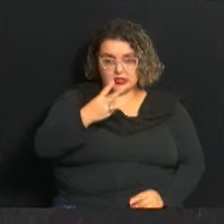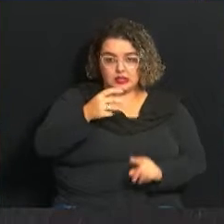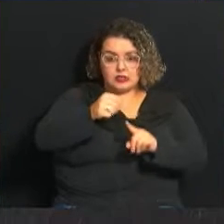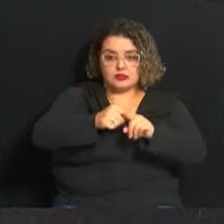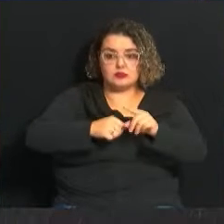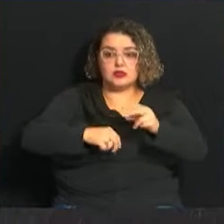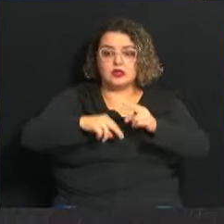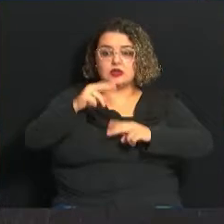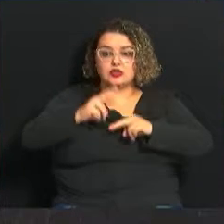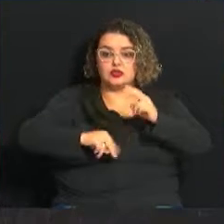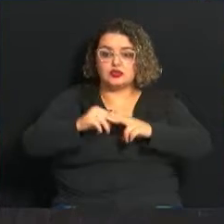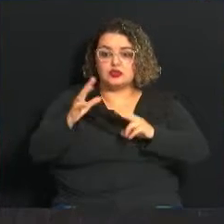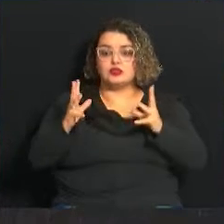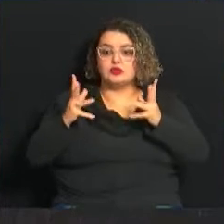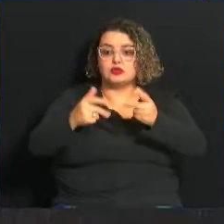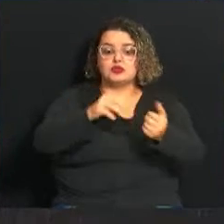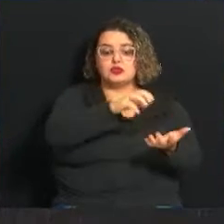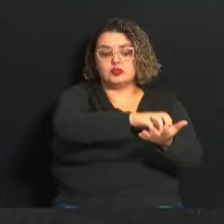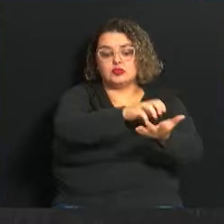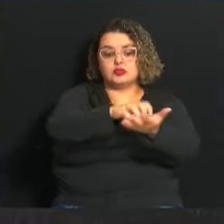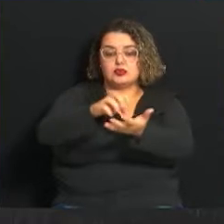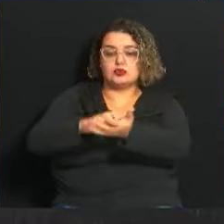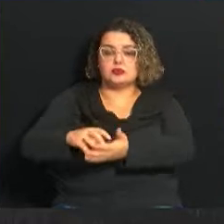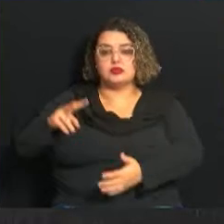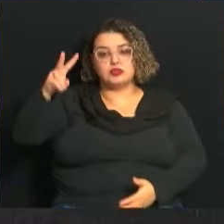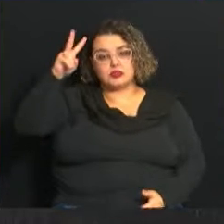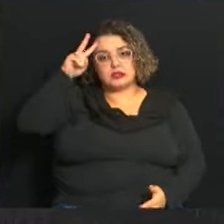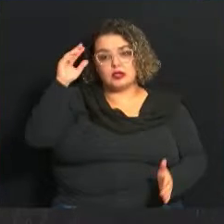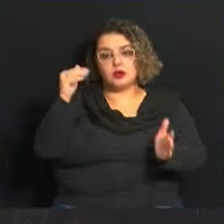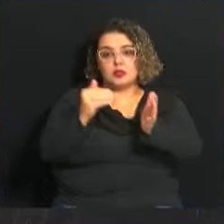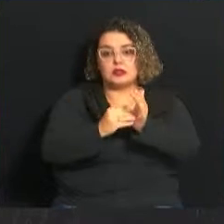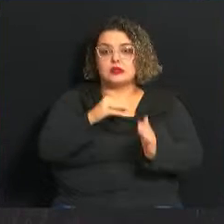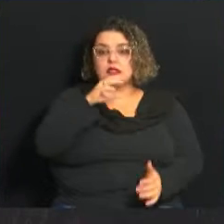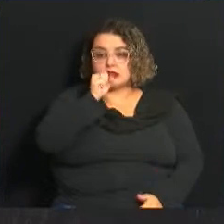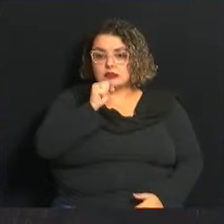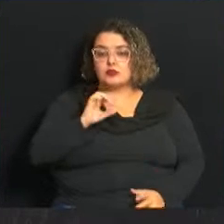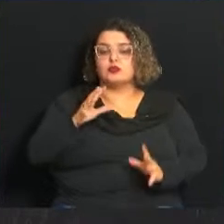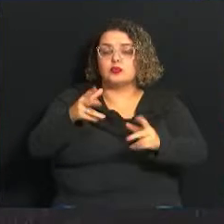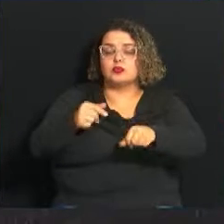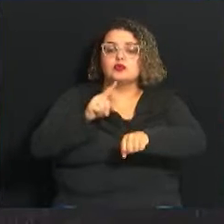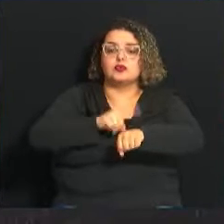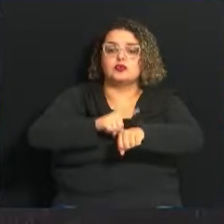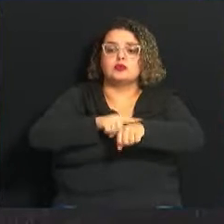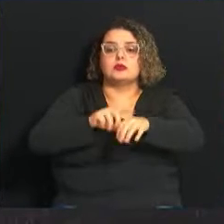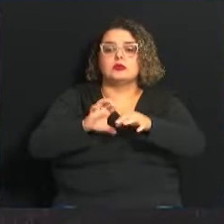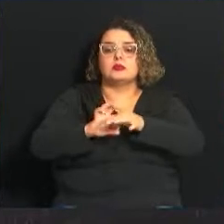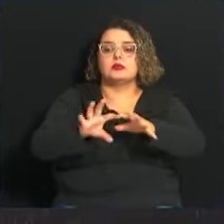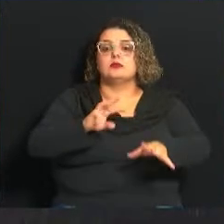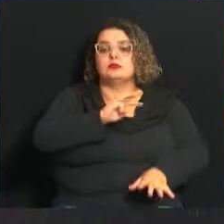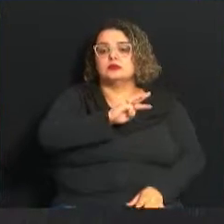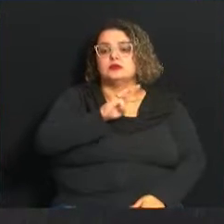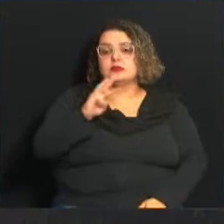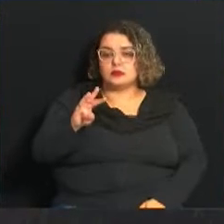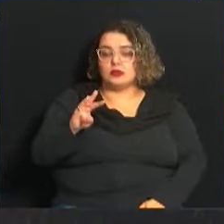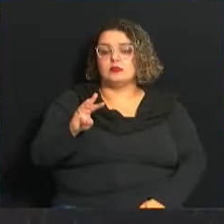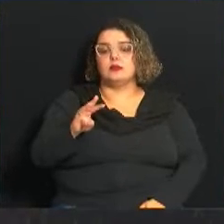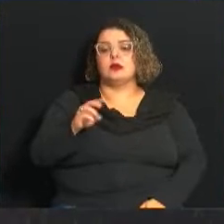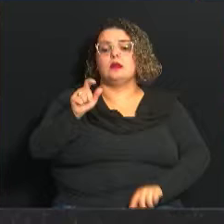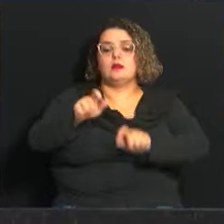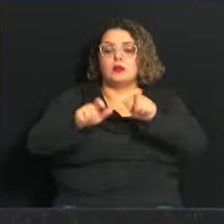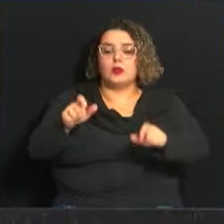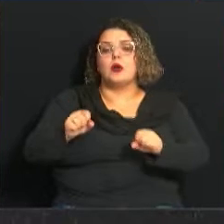os centros de saúde, de segunda a sábado, todos os horários disponíveis no site também, então a população pode procurar